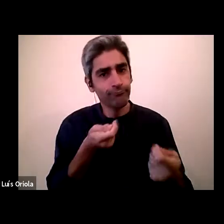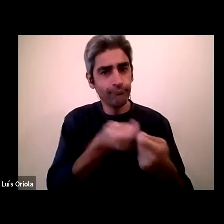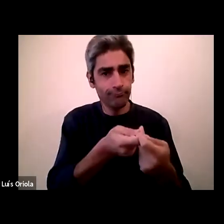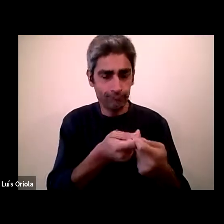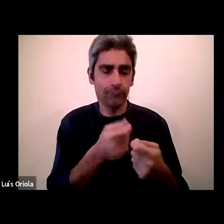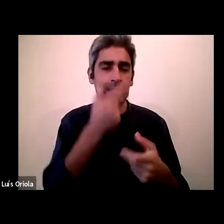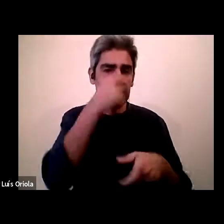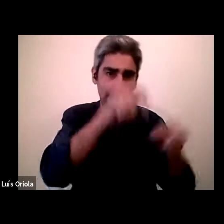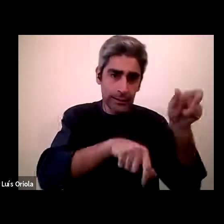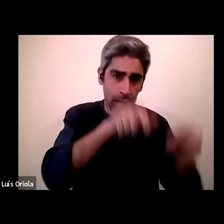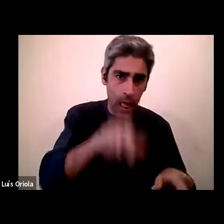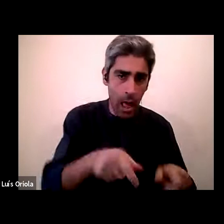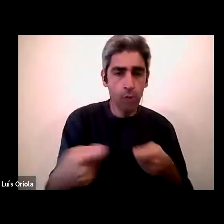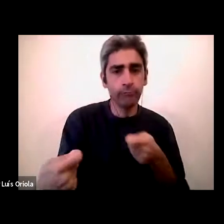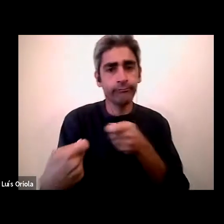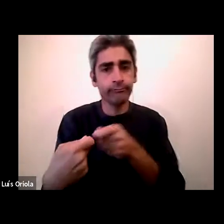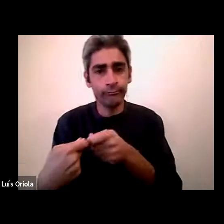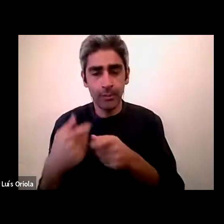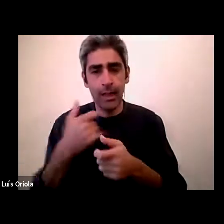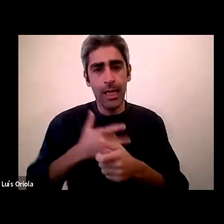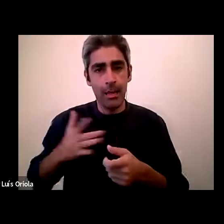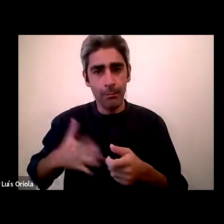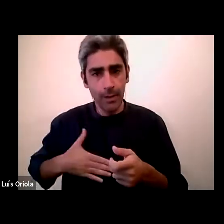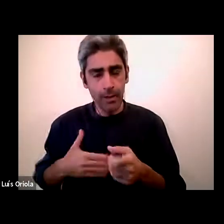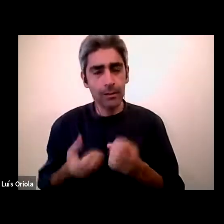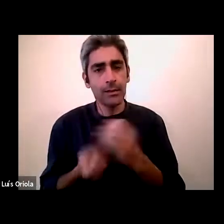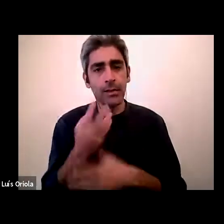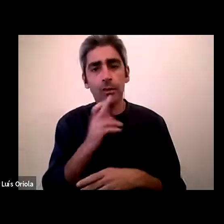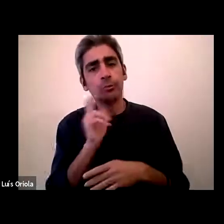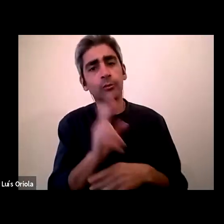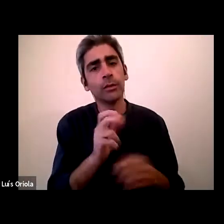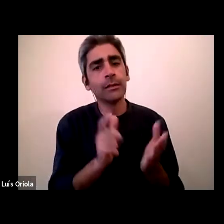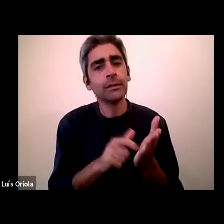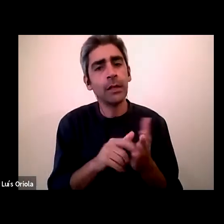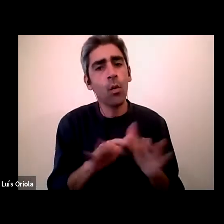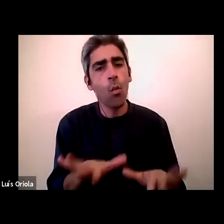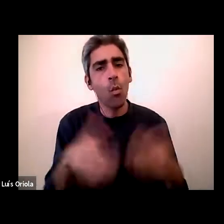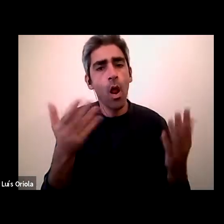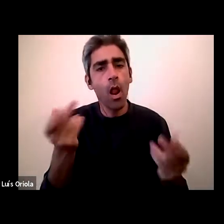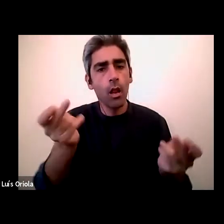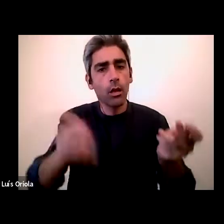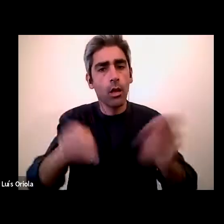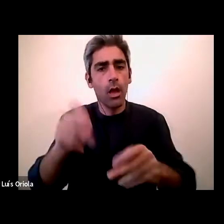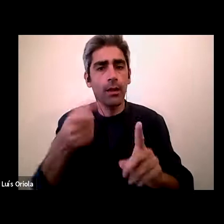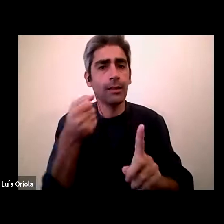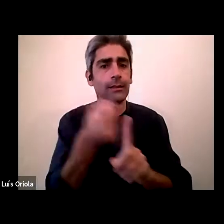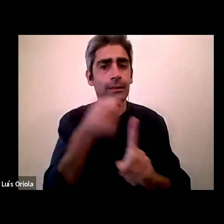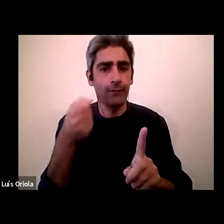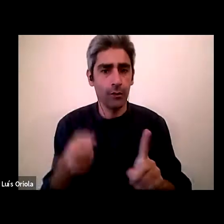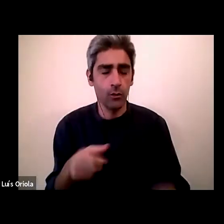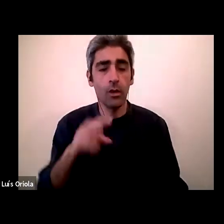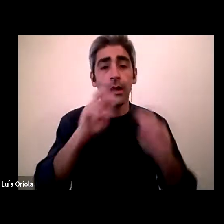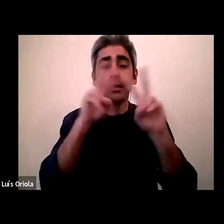empresas, gerando as respostas que são necessárias para qualquer desafio. E o tema que nos traz aqui